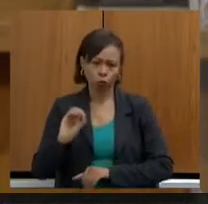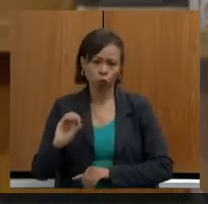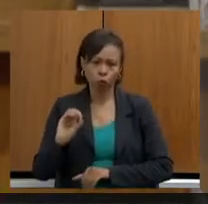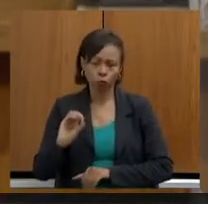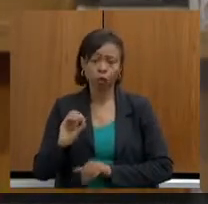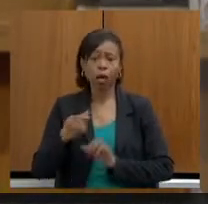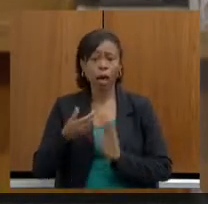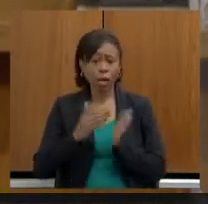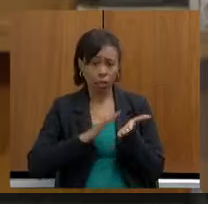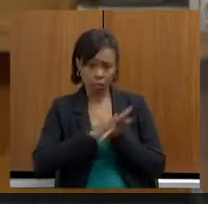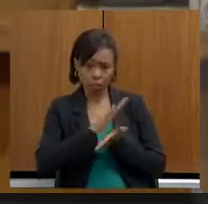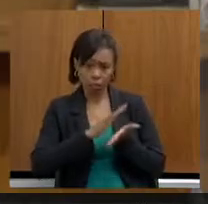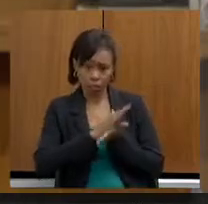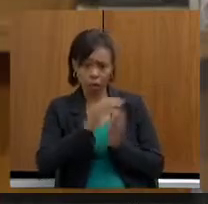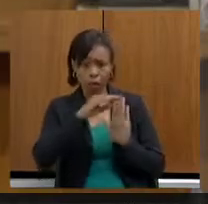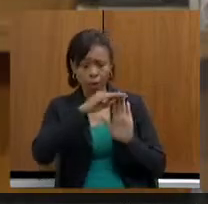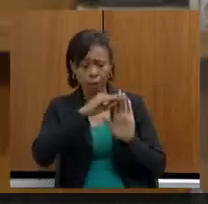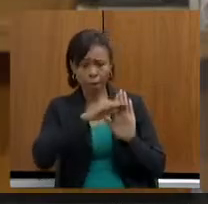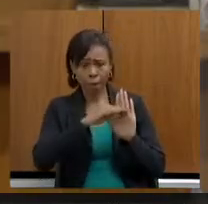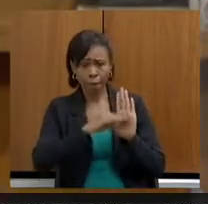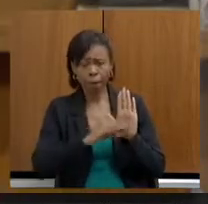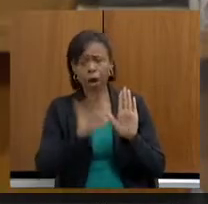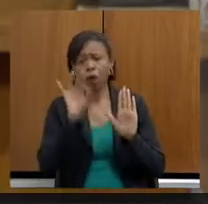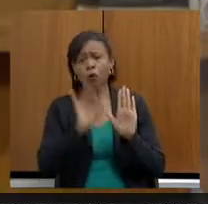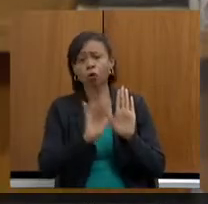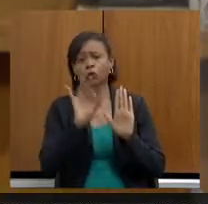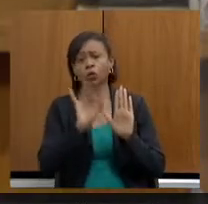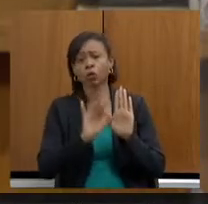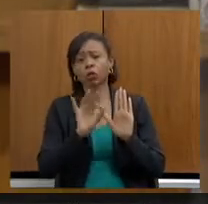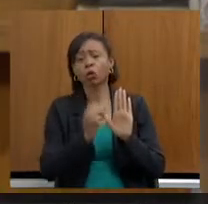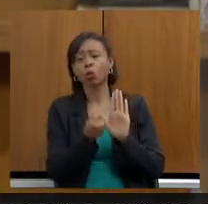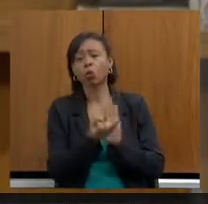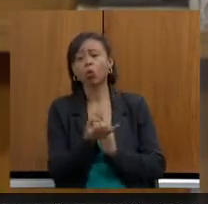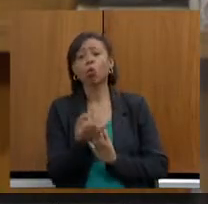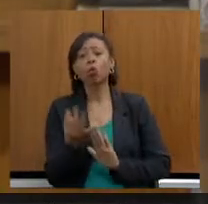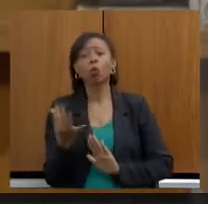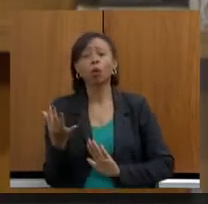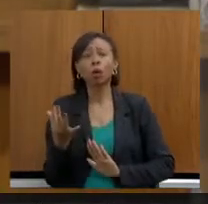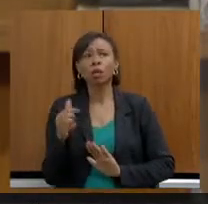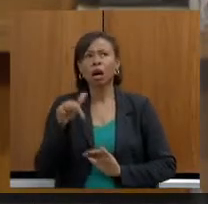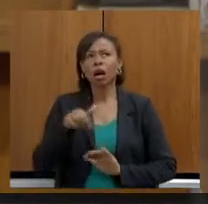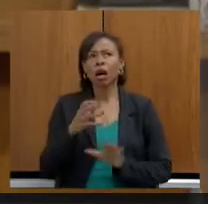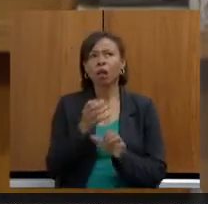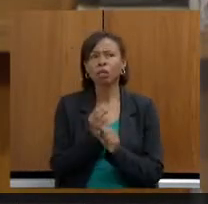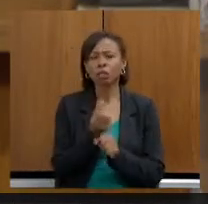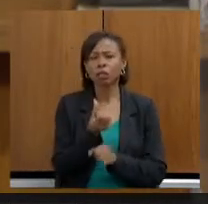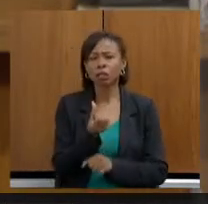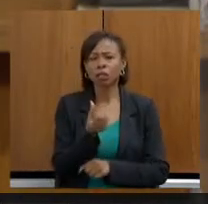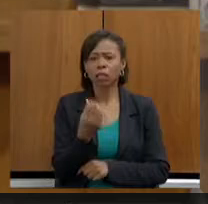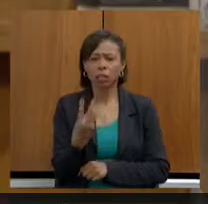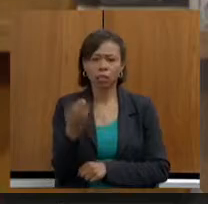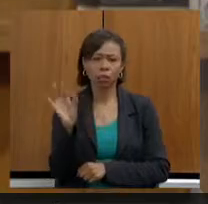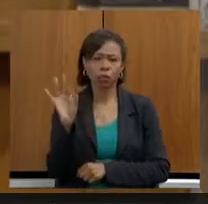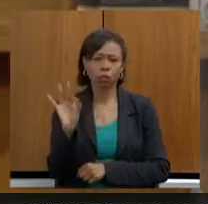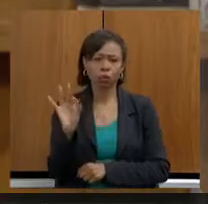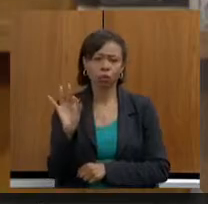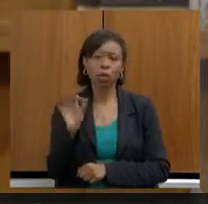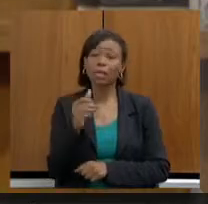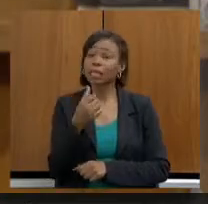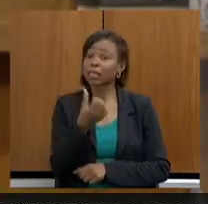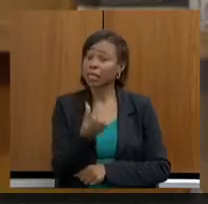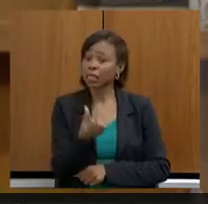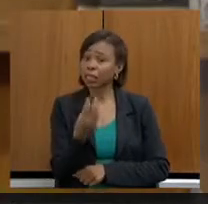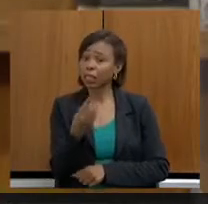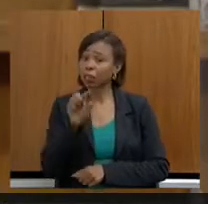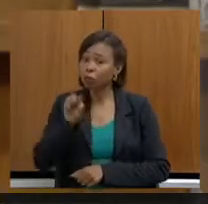né os percentuais relacionados à execução estamos agora em 63 por cento e setenta 63,8